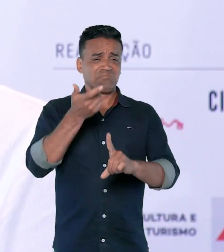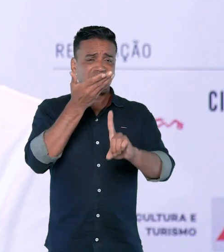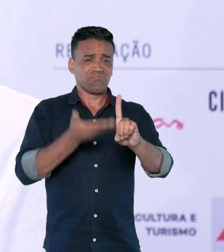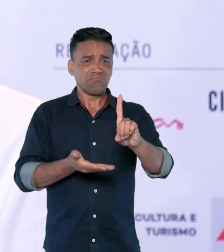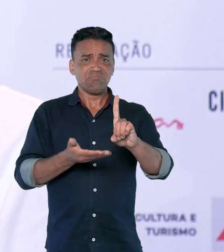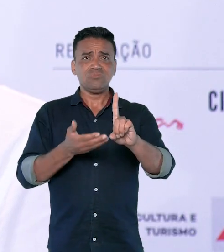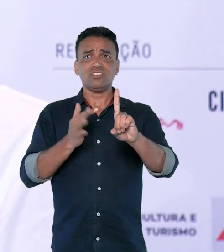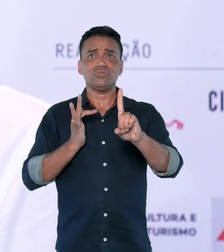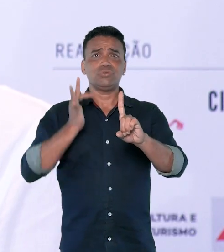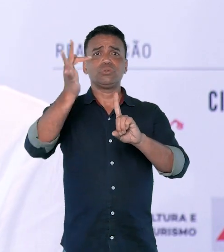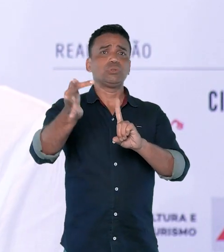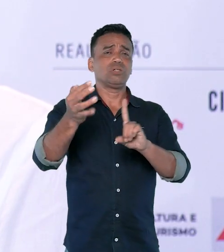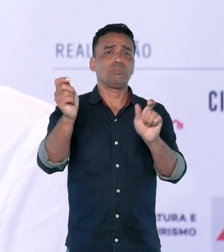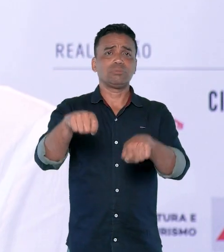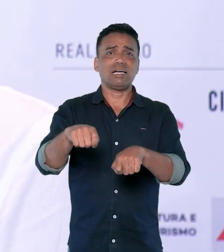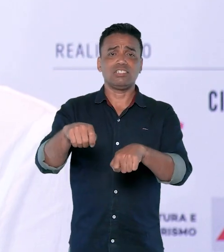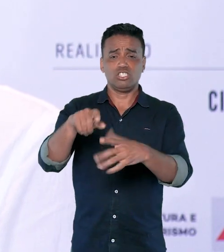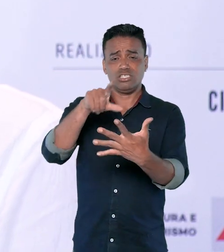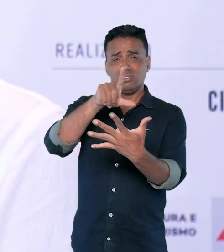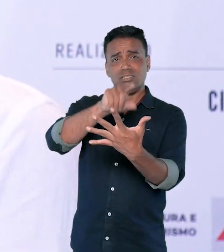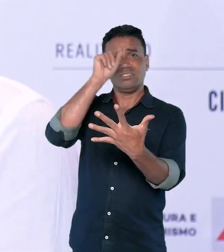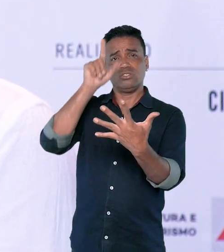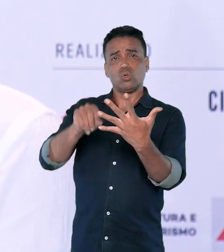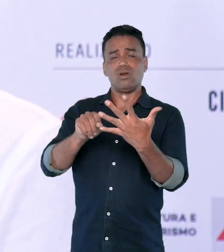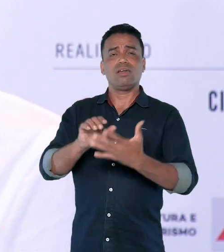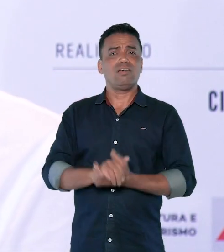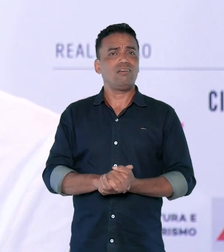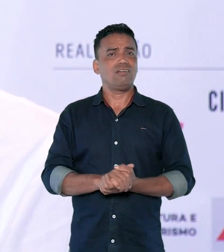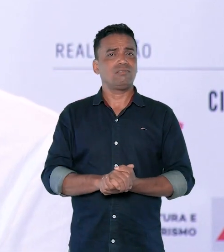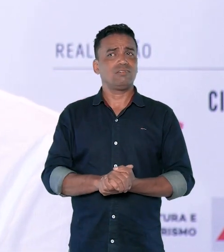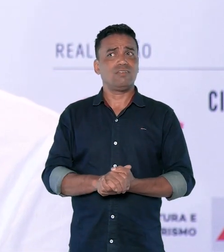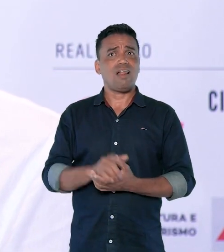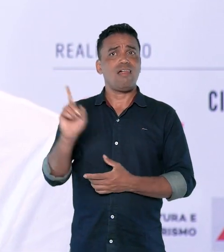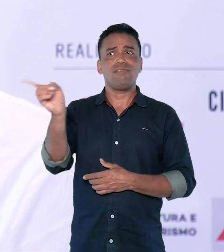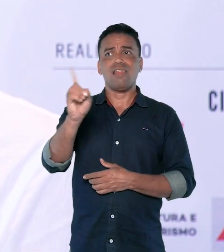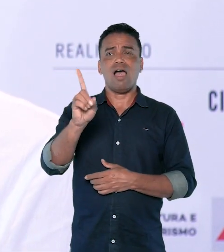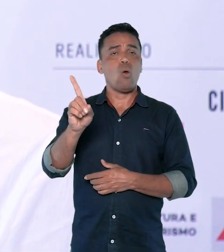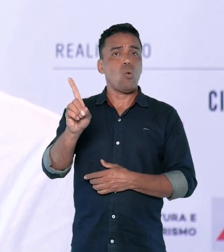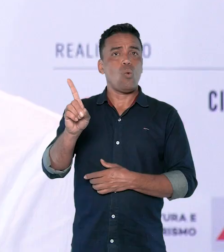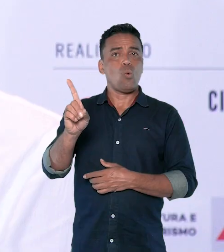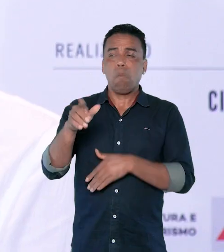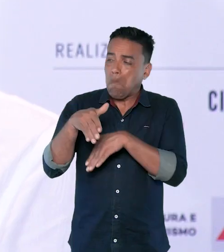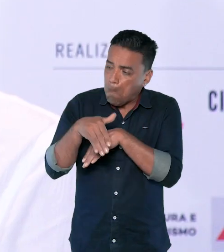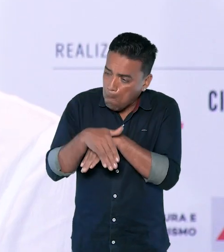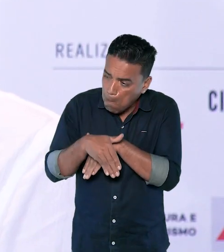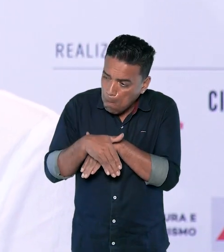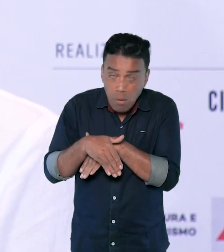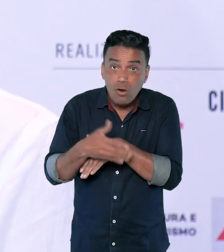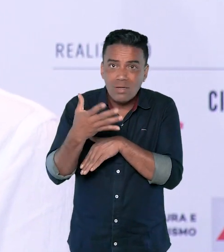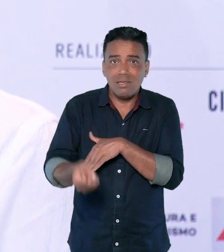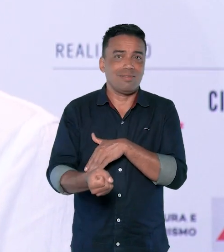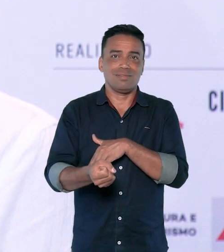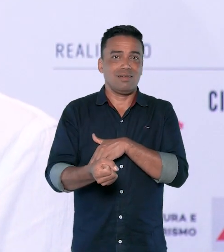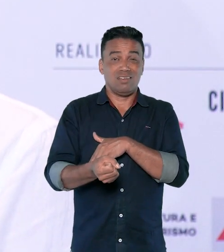no horizonte dela a possibilidade de uma escolha e de dizer não à subalternidade, de dizer não a